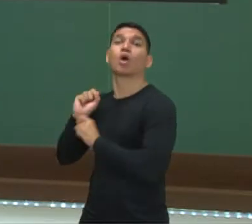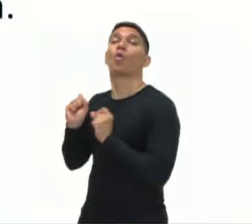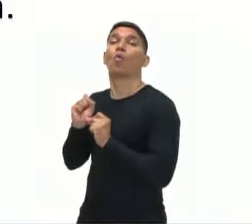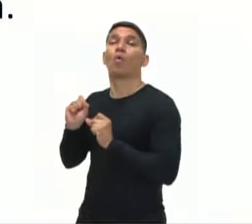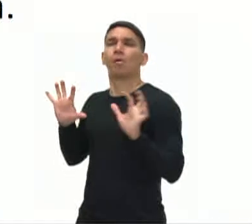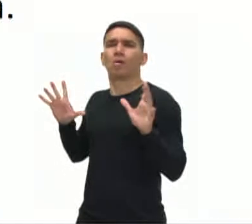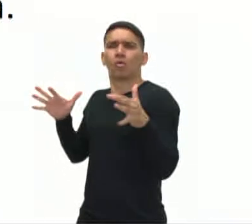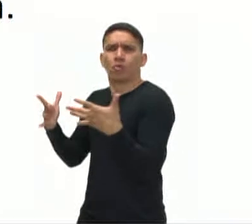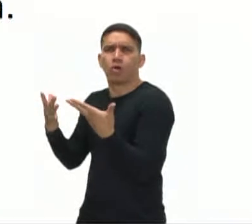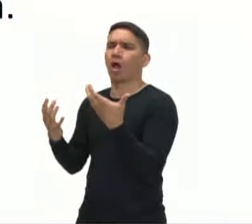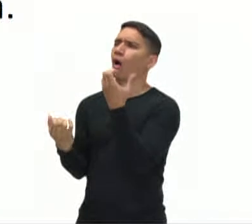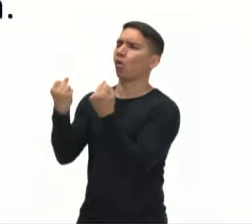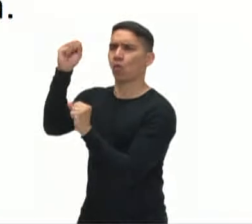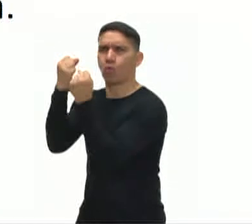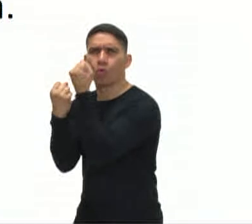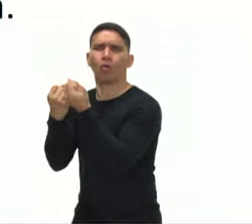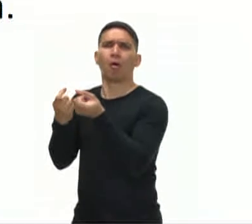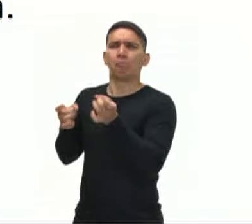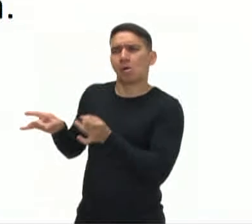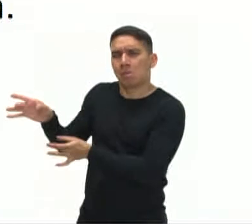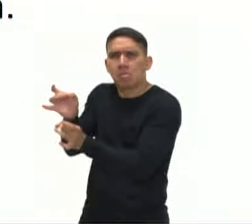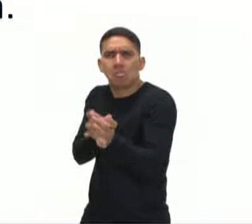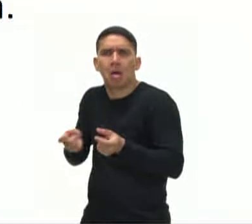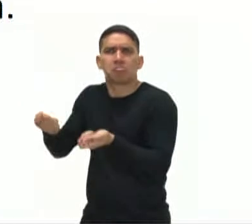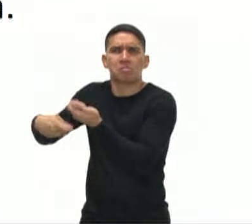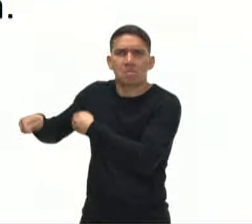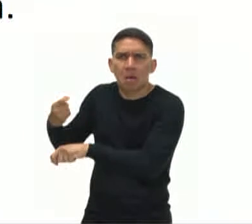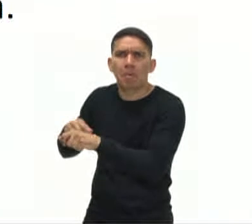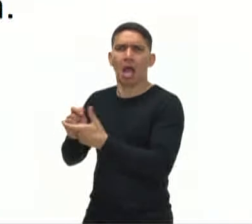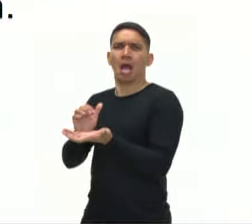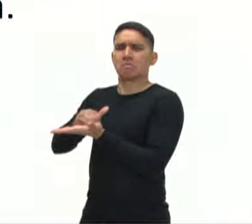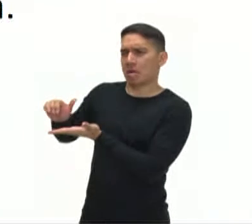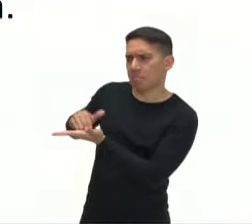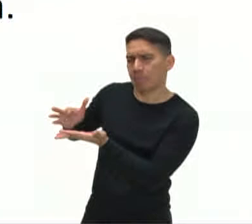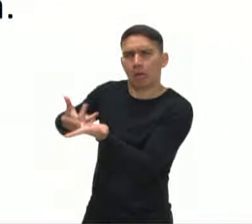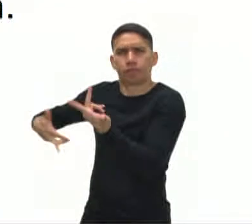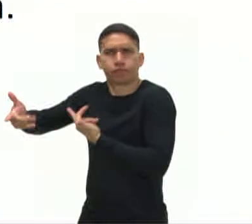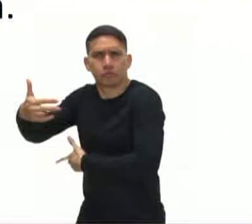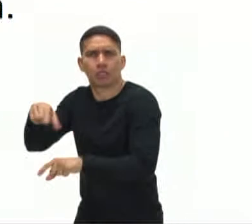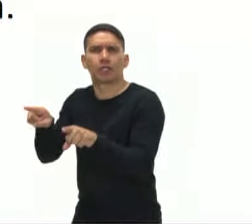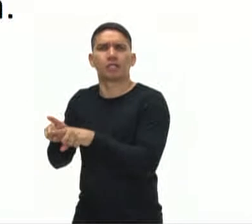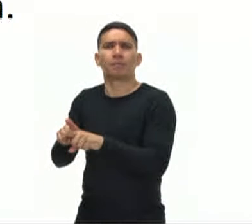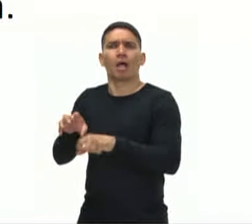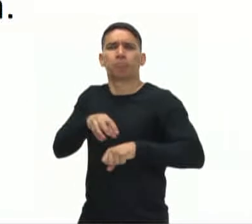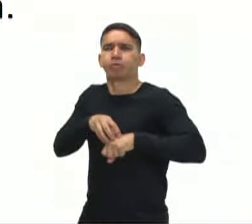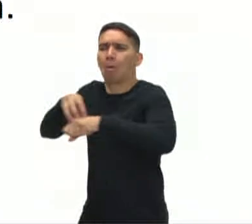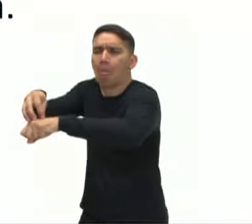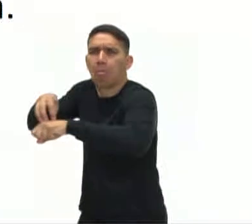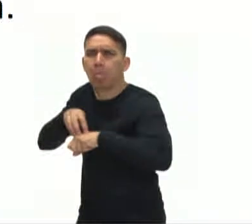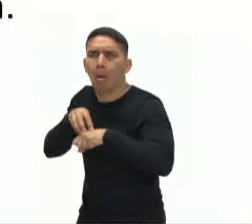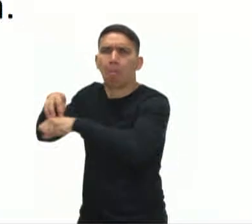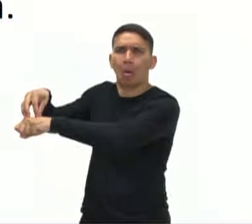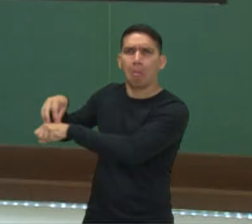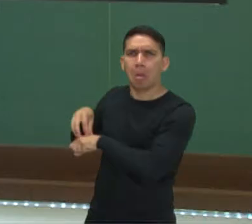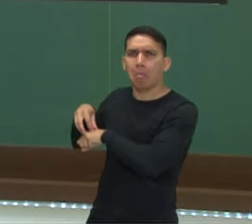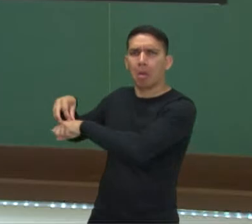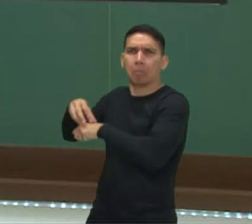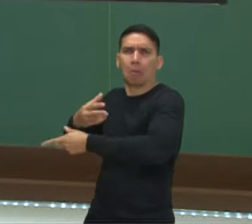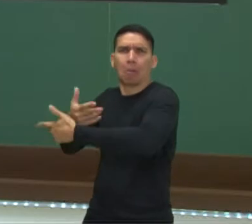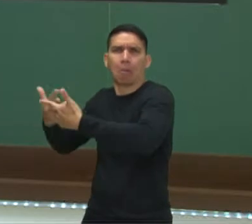de indústria, de comércio, né, de escritórios, deslocamento através do transporte coletivo, com uma